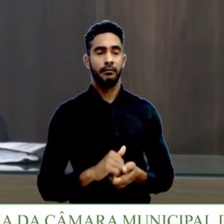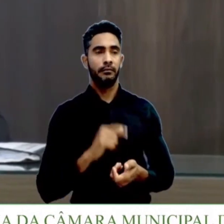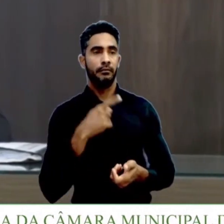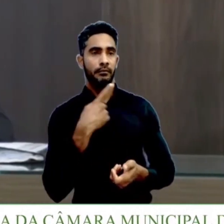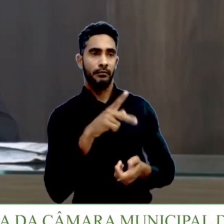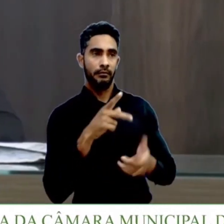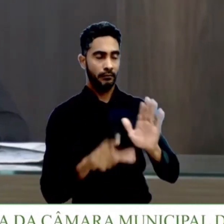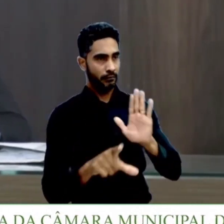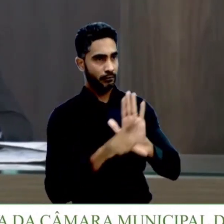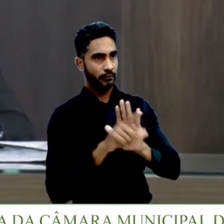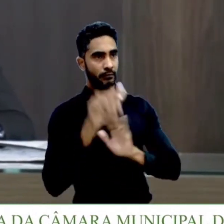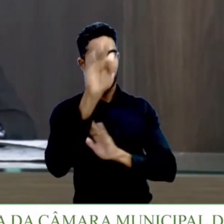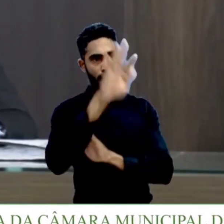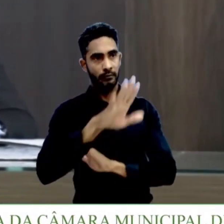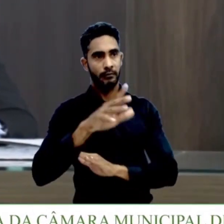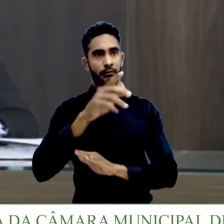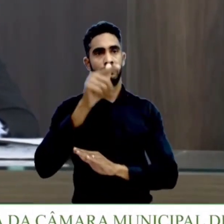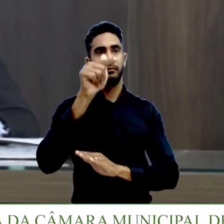determinado pela Lei Federal nº